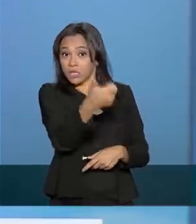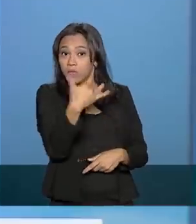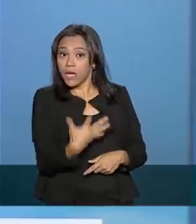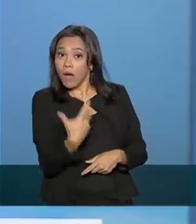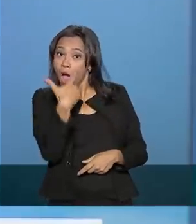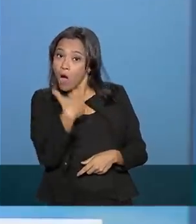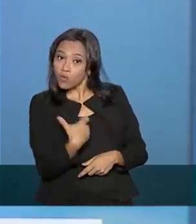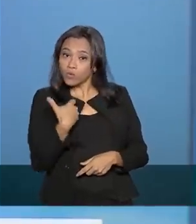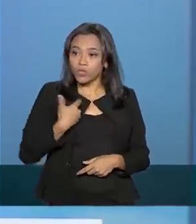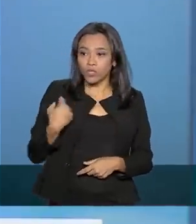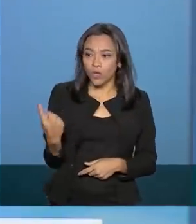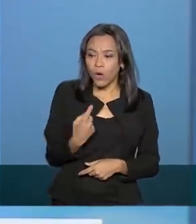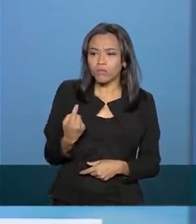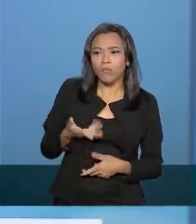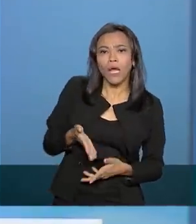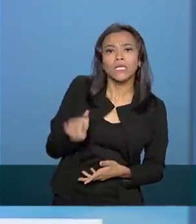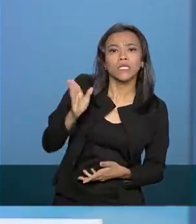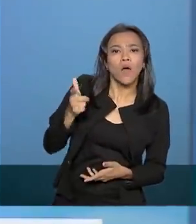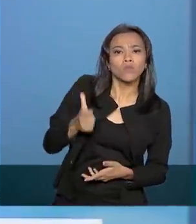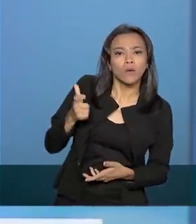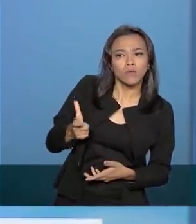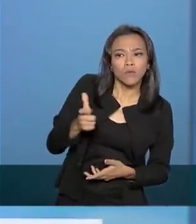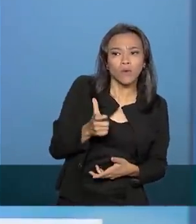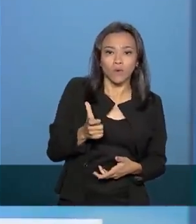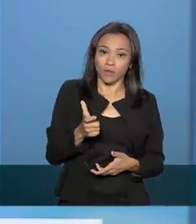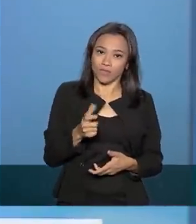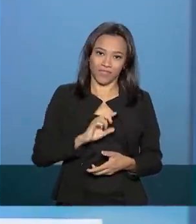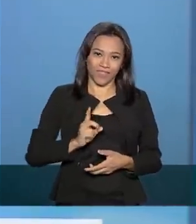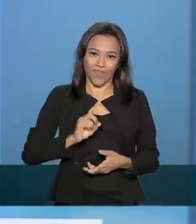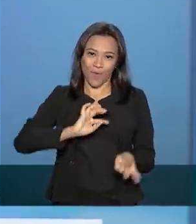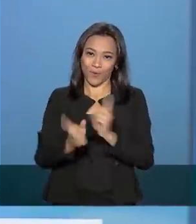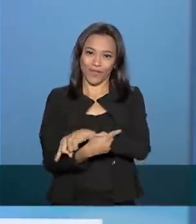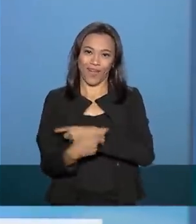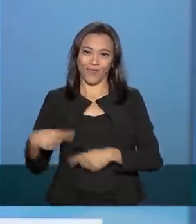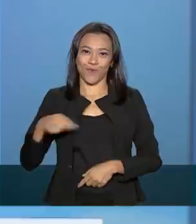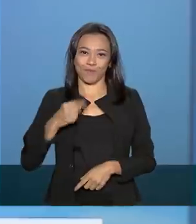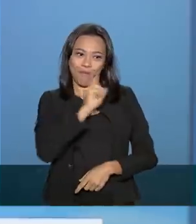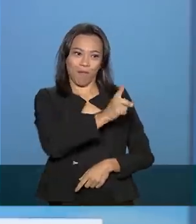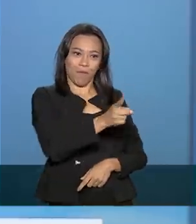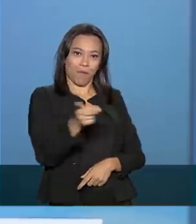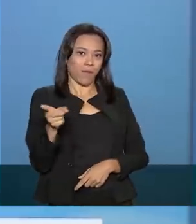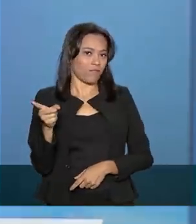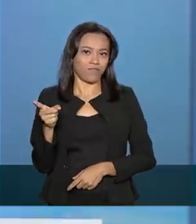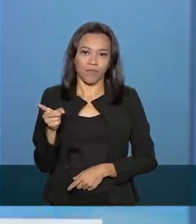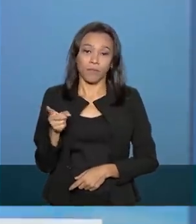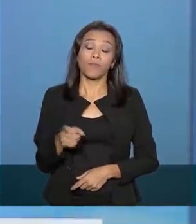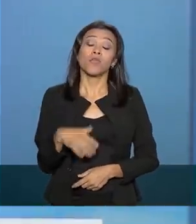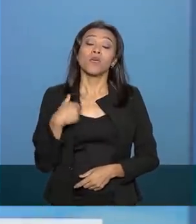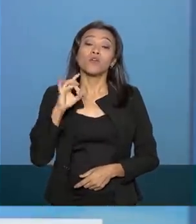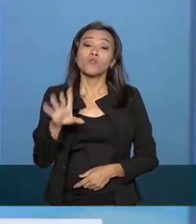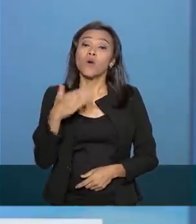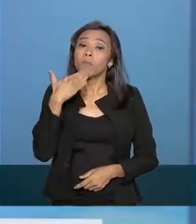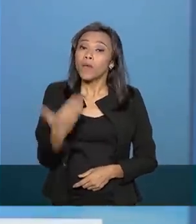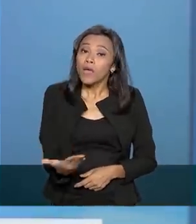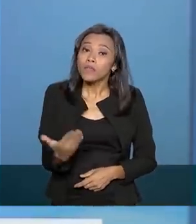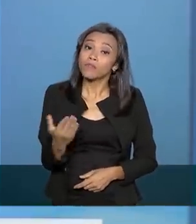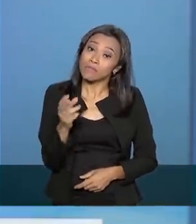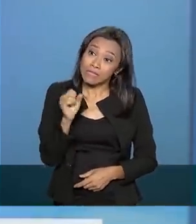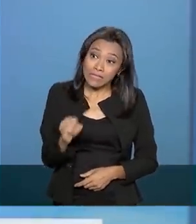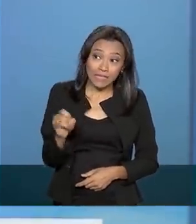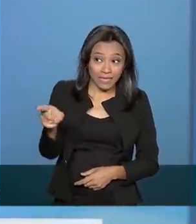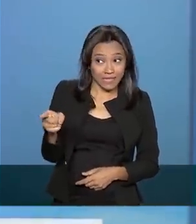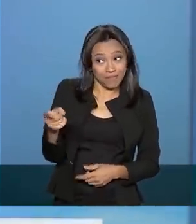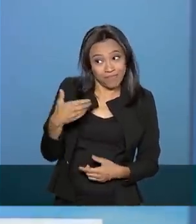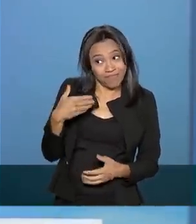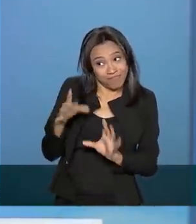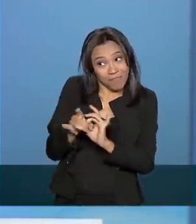onde nós, parlamentares, devemos ir, e não o contrário. Eu só peço no final, se o general me autorizar, porque eu sou o